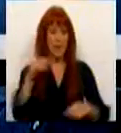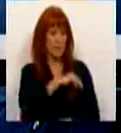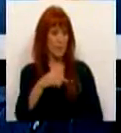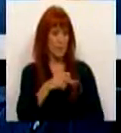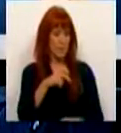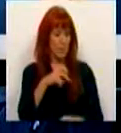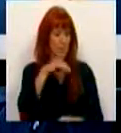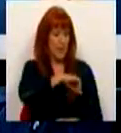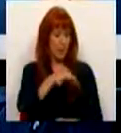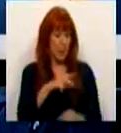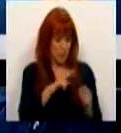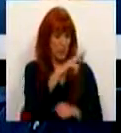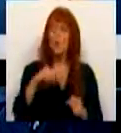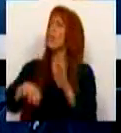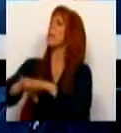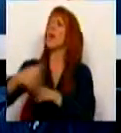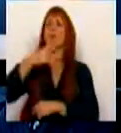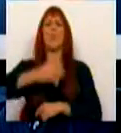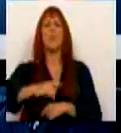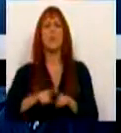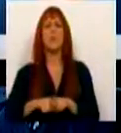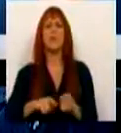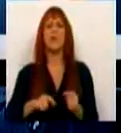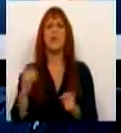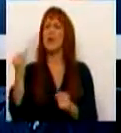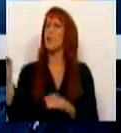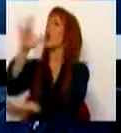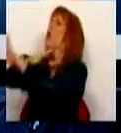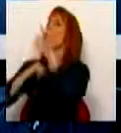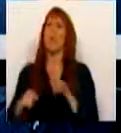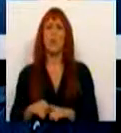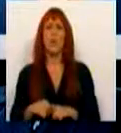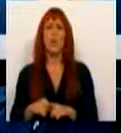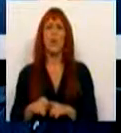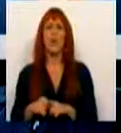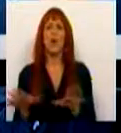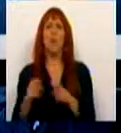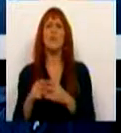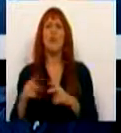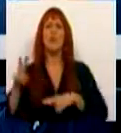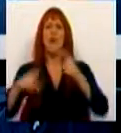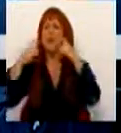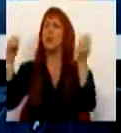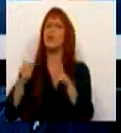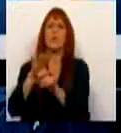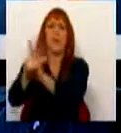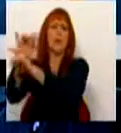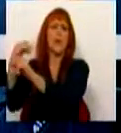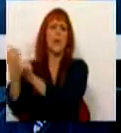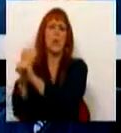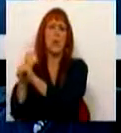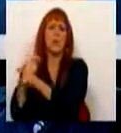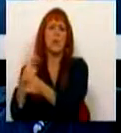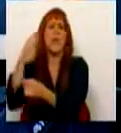salário mínimo, toda a direita, as instituições europeias, os Conselhos de Finanças Públicas e todas essas entidades que